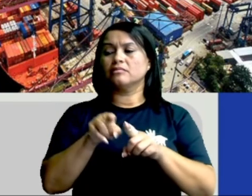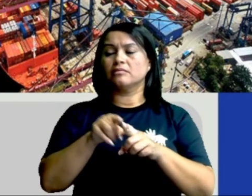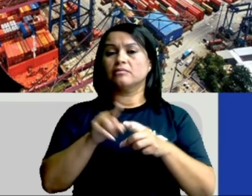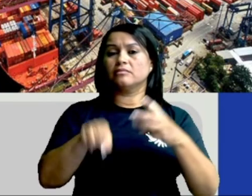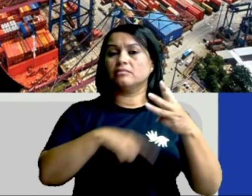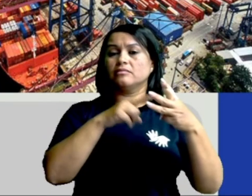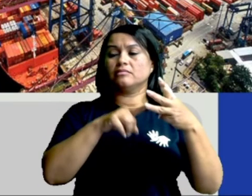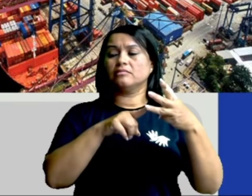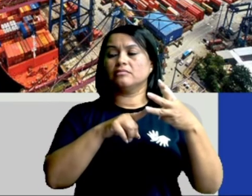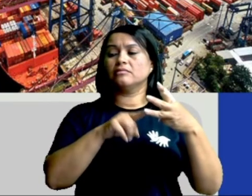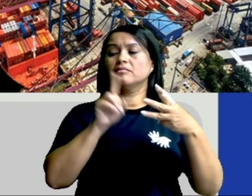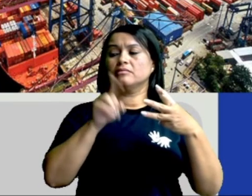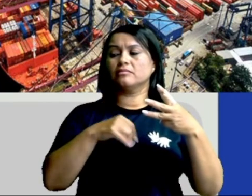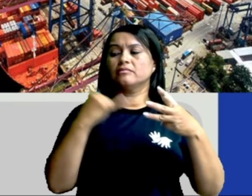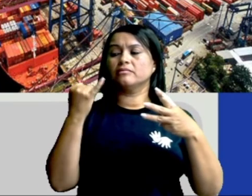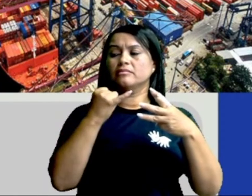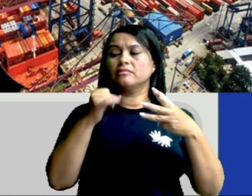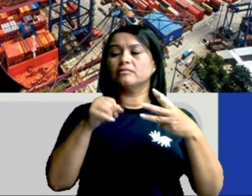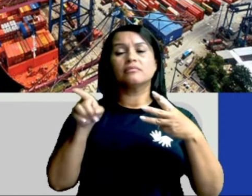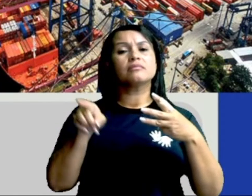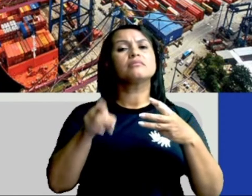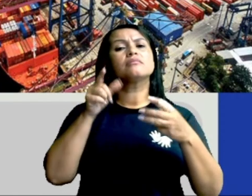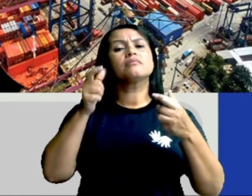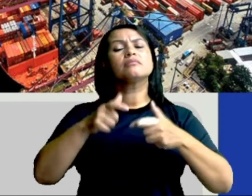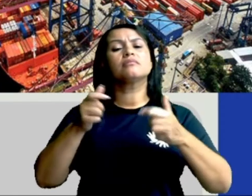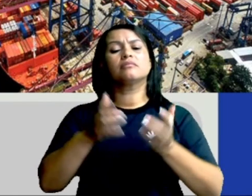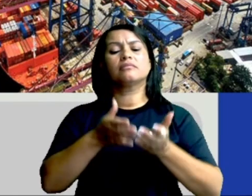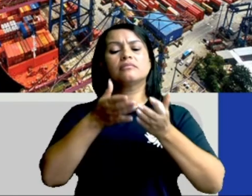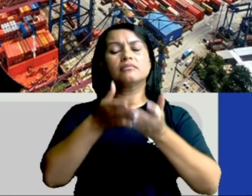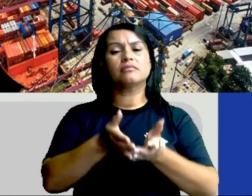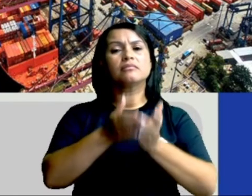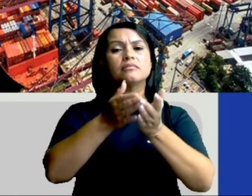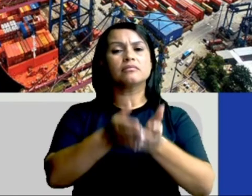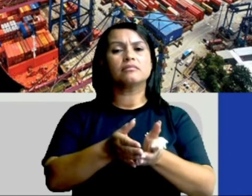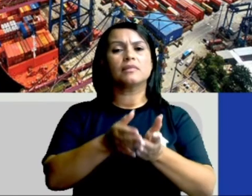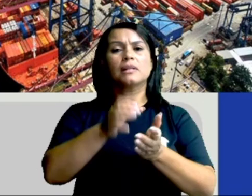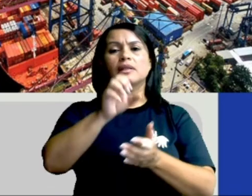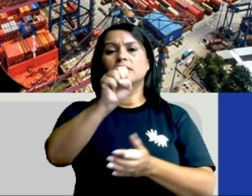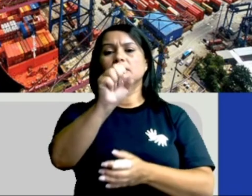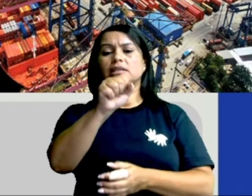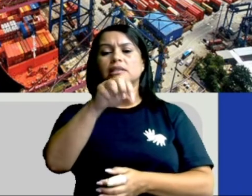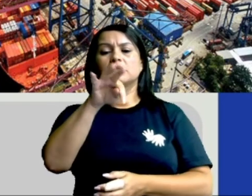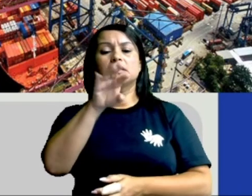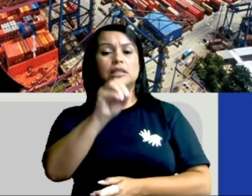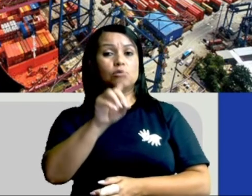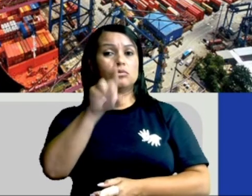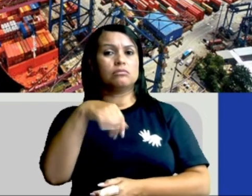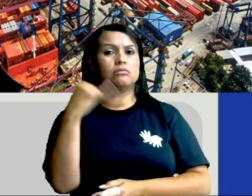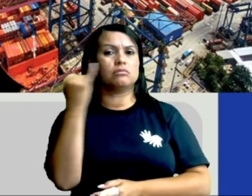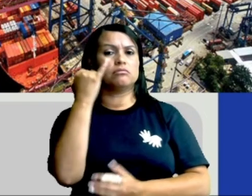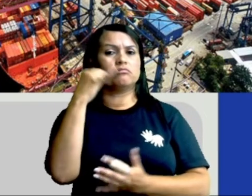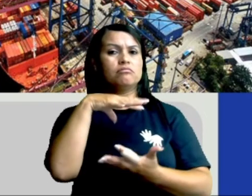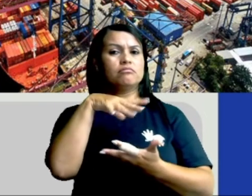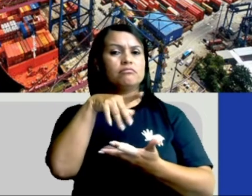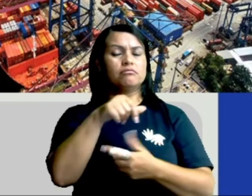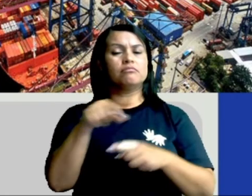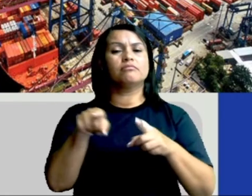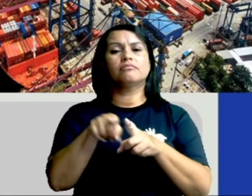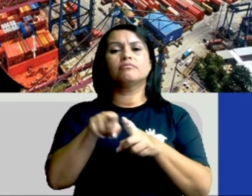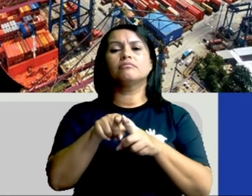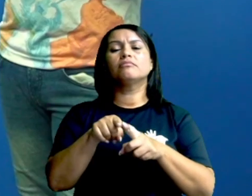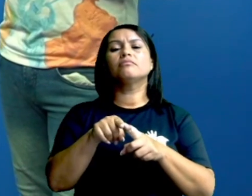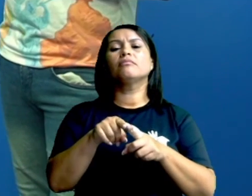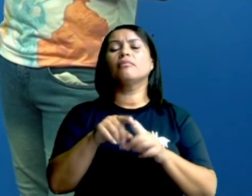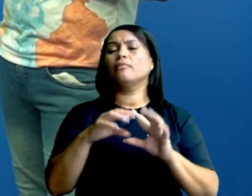trago uma foto aqui do Porto de Santos, que é um dos portos, uma das regiões portuárias mais importantes do mundo, né, e com certeza a mais importante